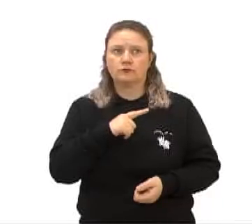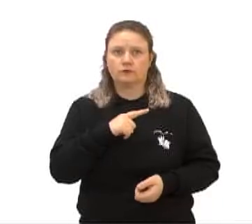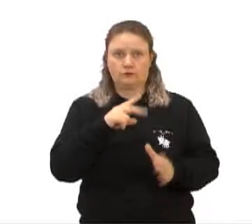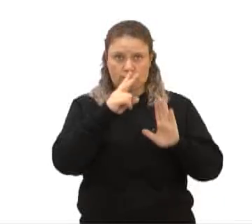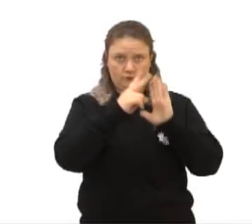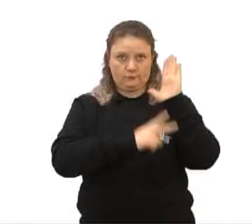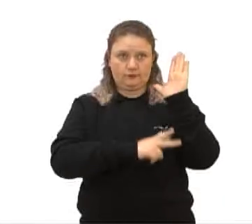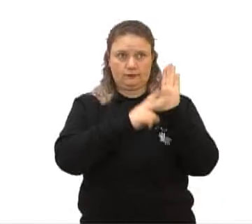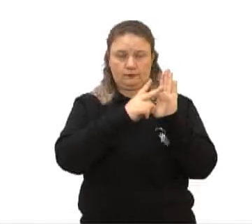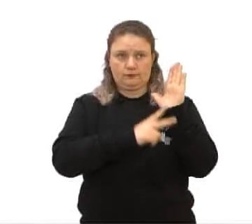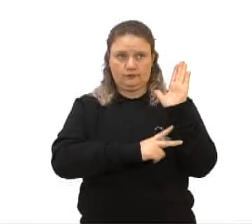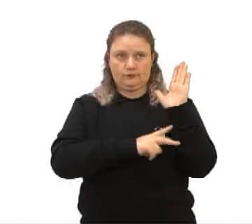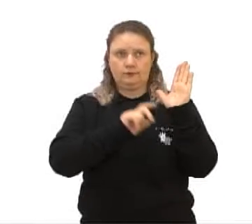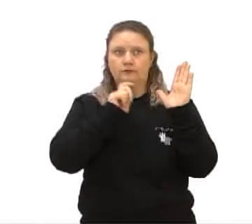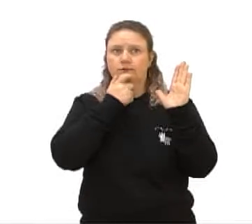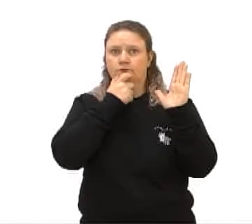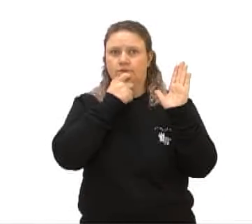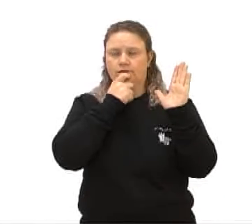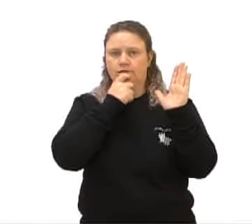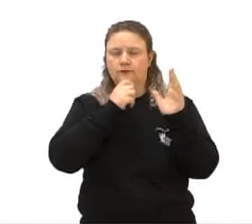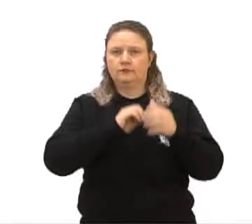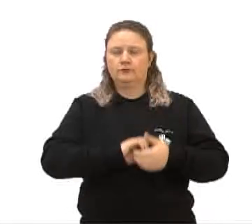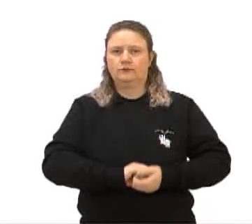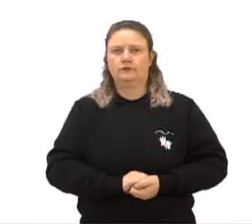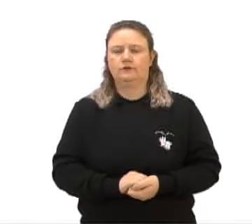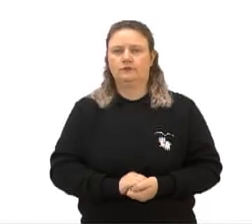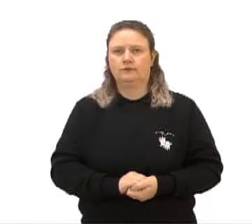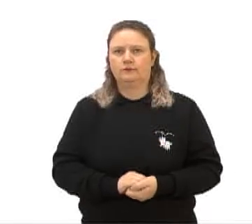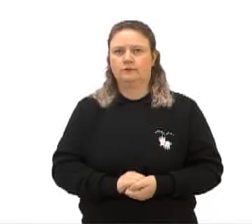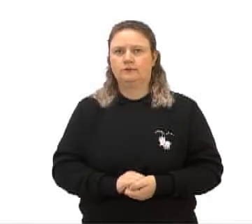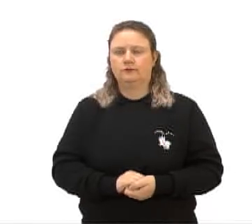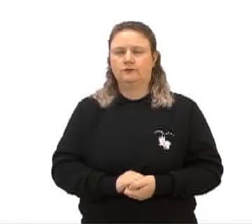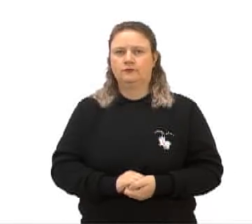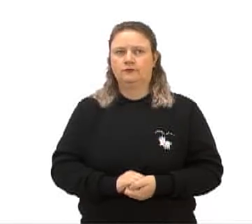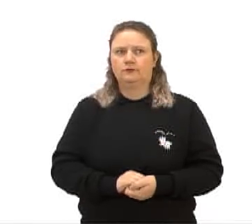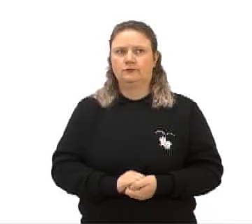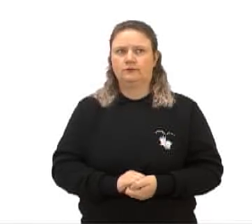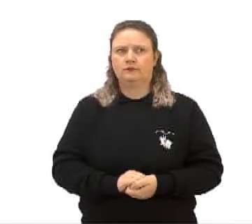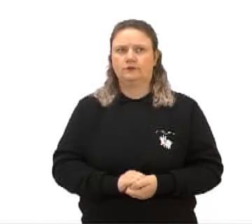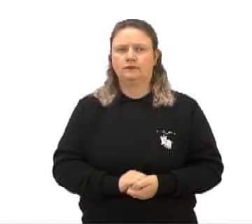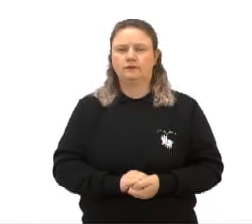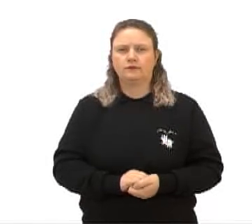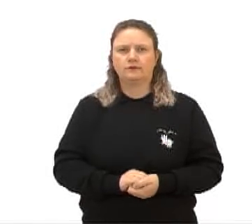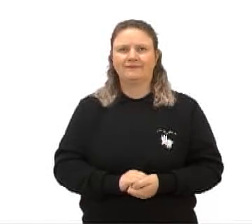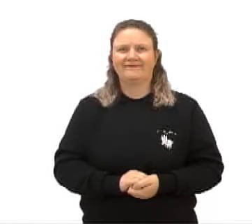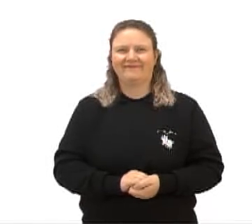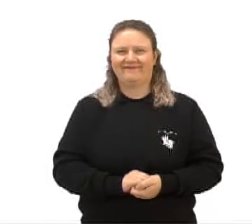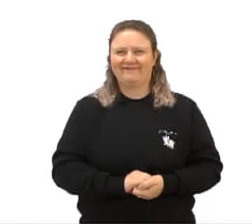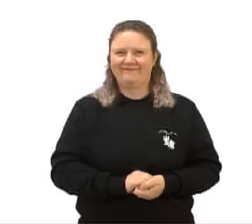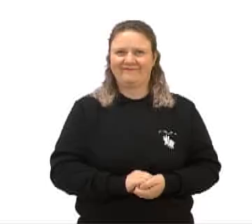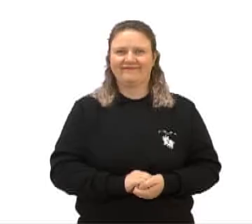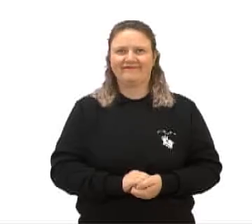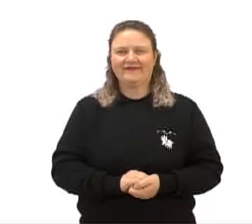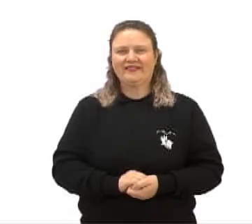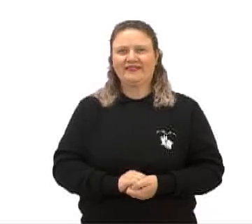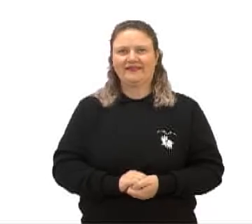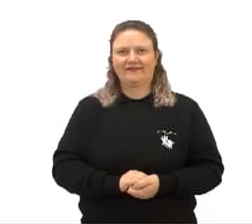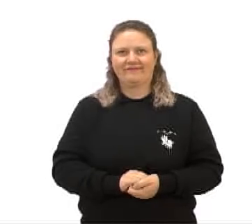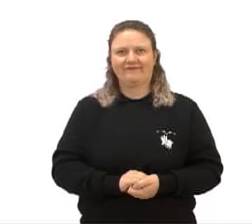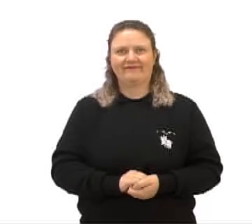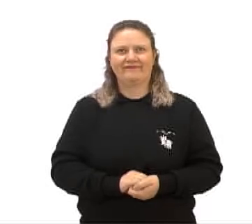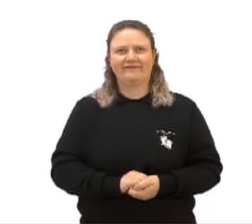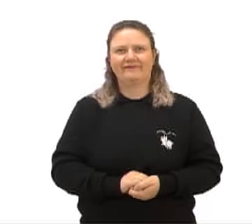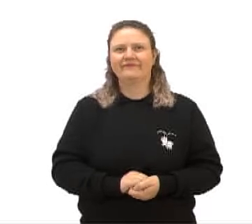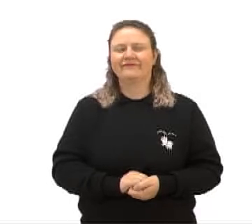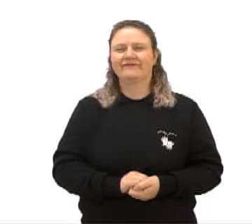you ever somebody too much makes you cry? Have you ever something so bad you